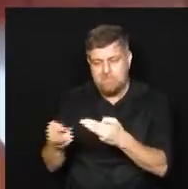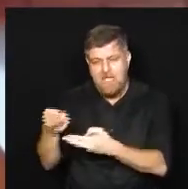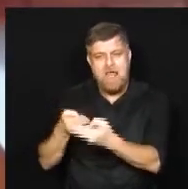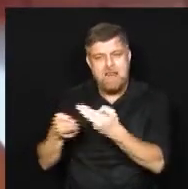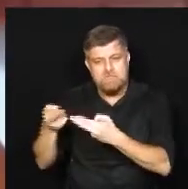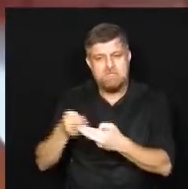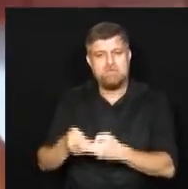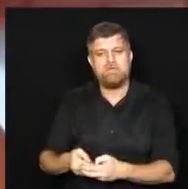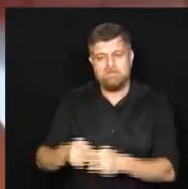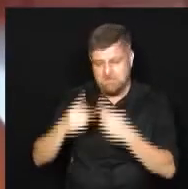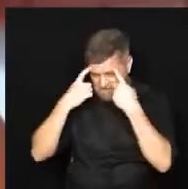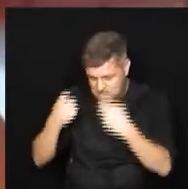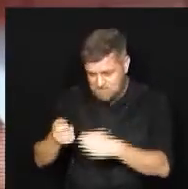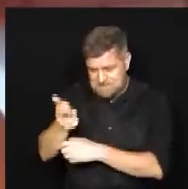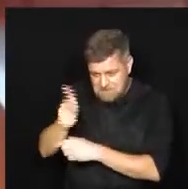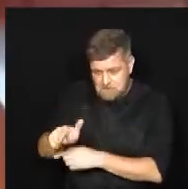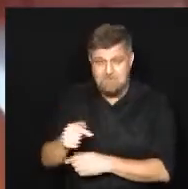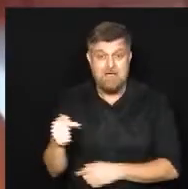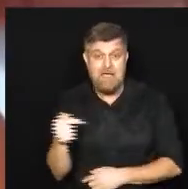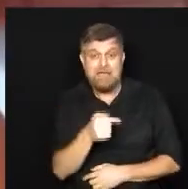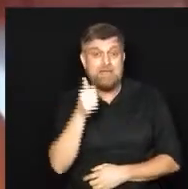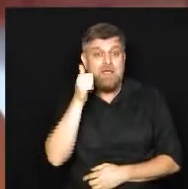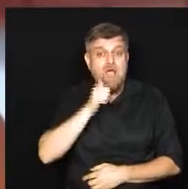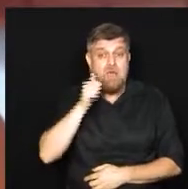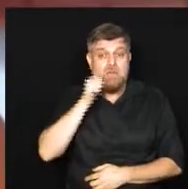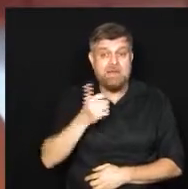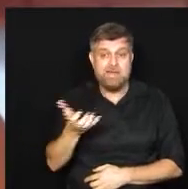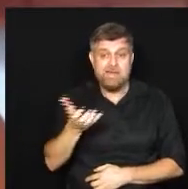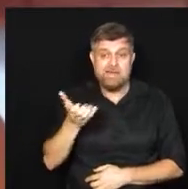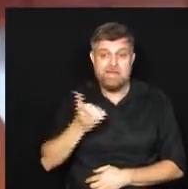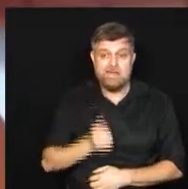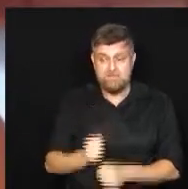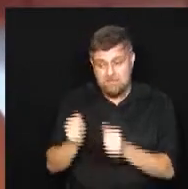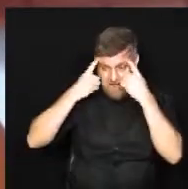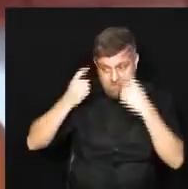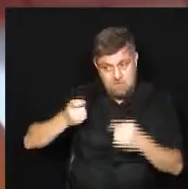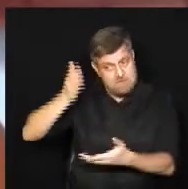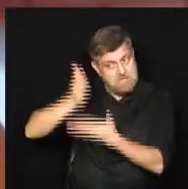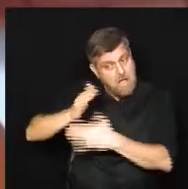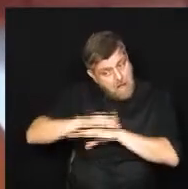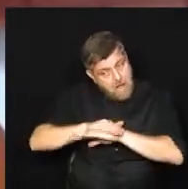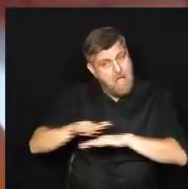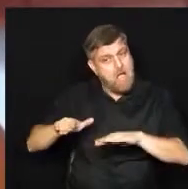e também é muito comum uma mulher que quer manter um relacionamento, mas quer uma